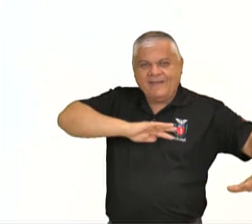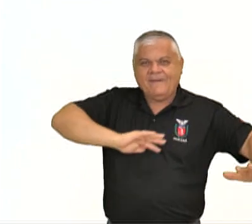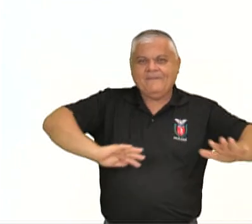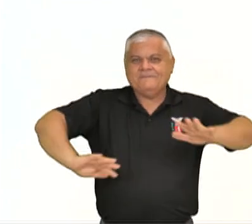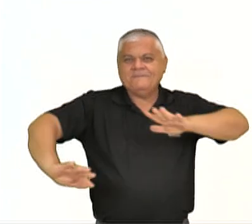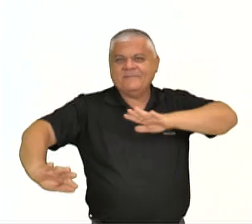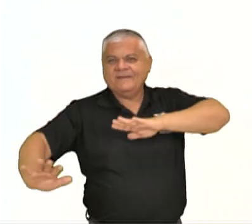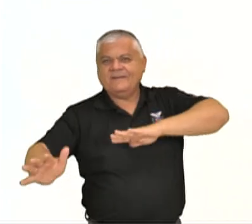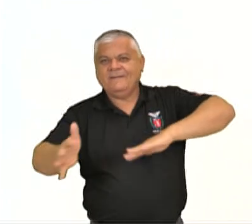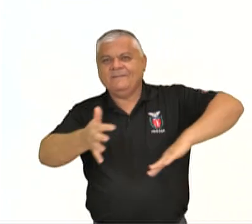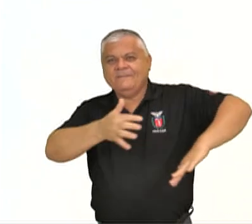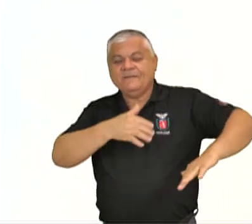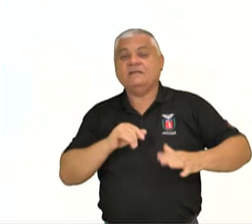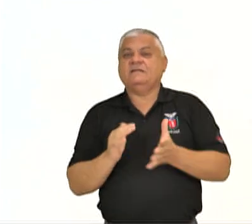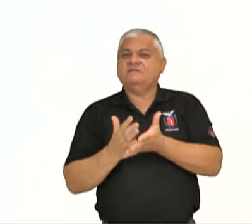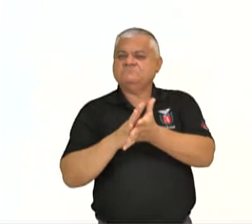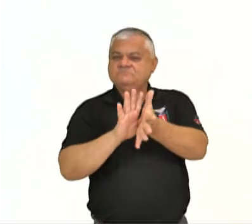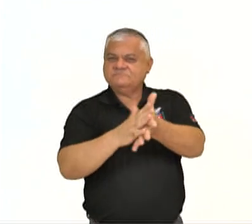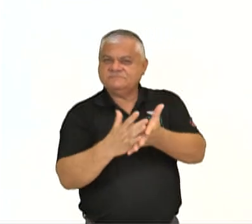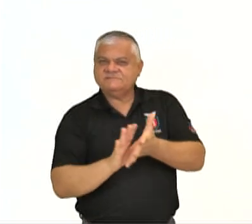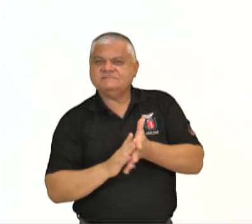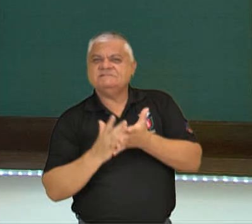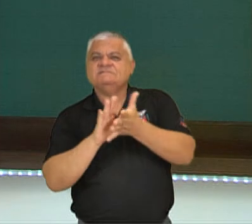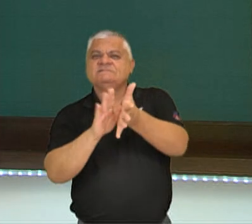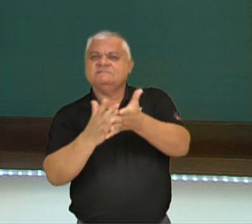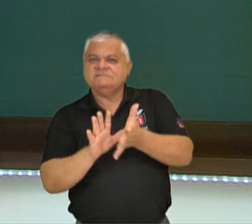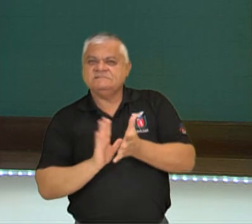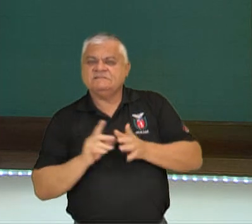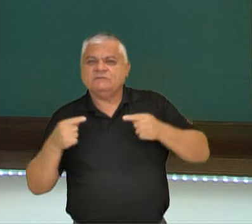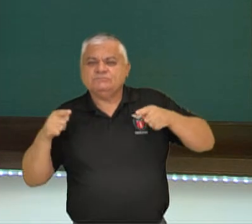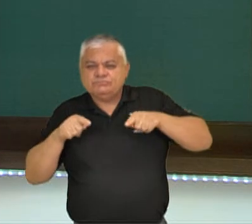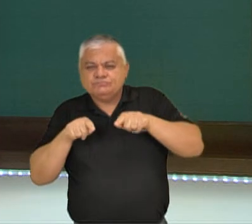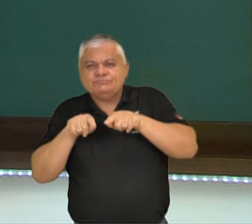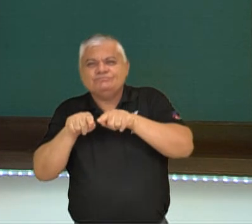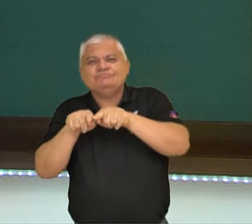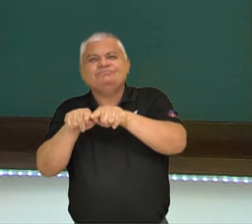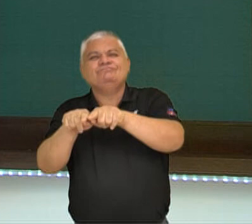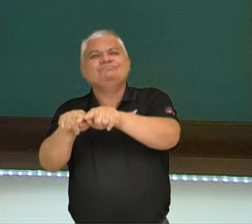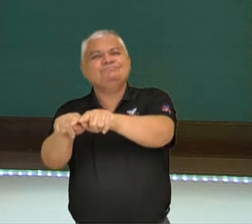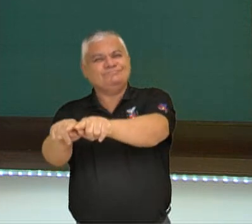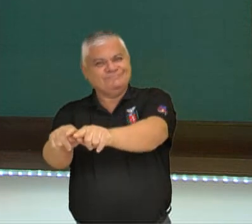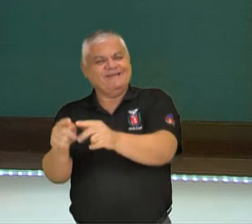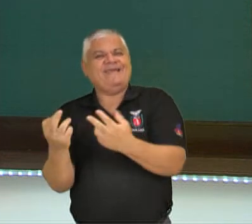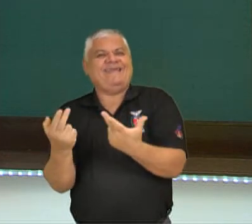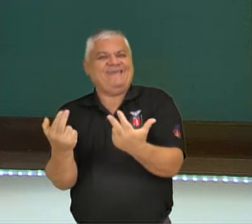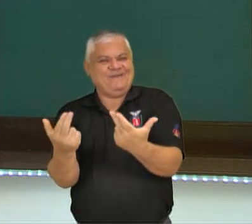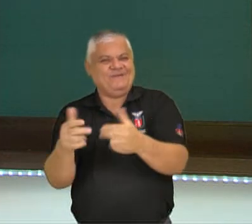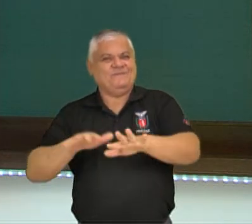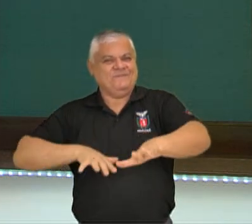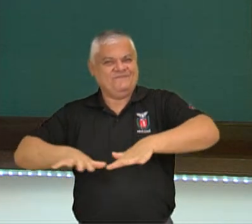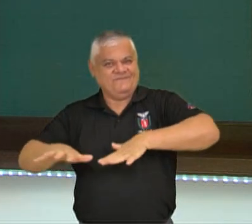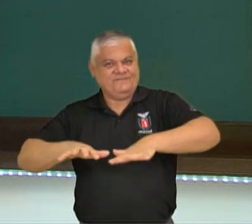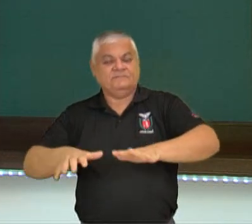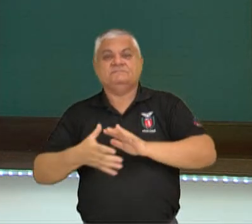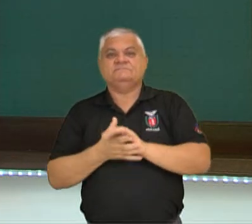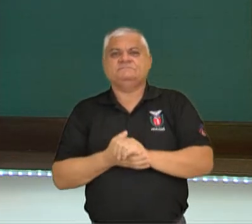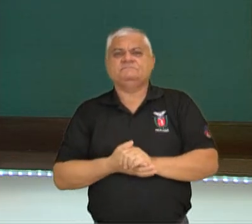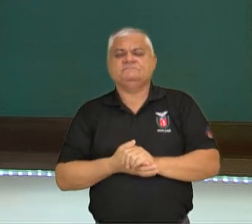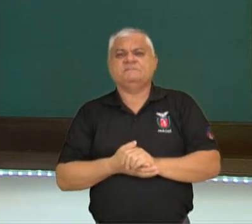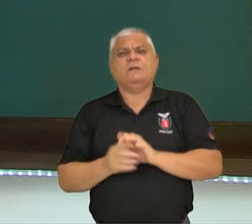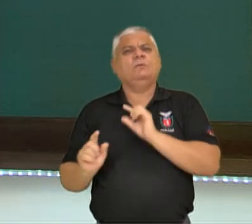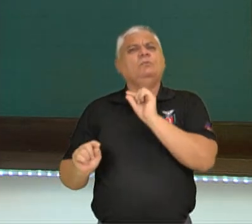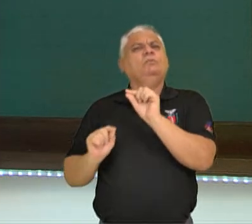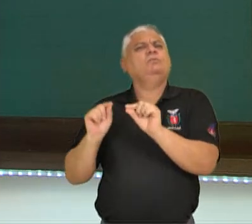ter a ginga também na batida do pandeiro. Então ela acompanha vários floreios, né? Quem que ela